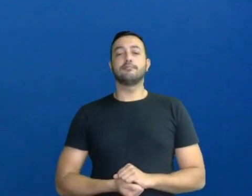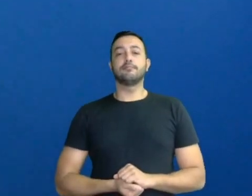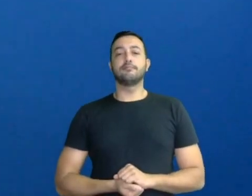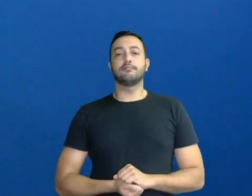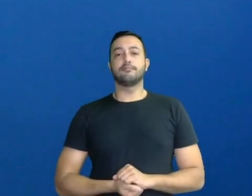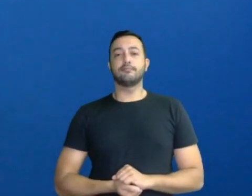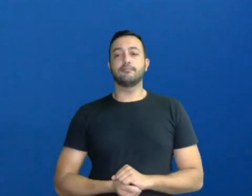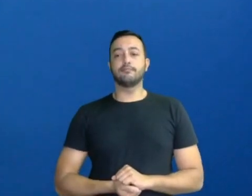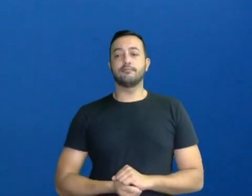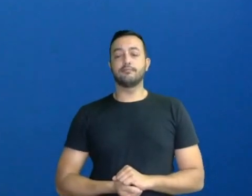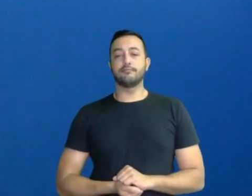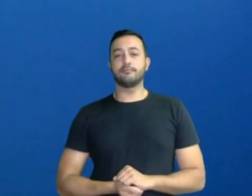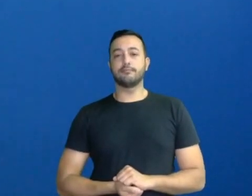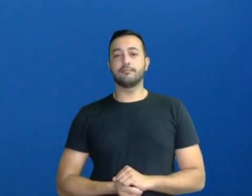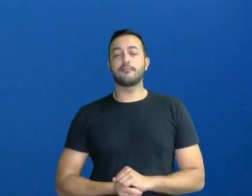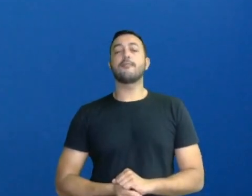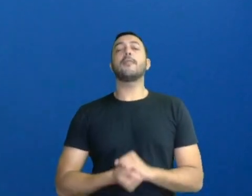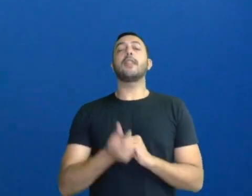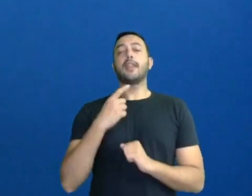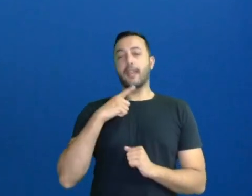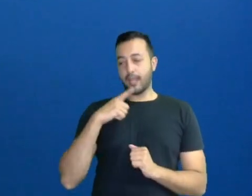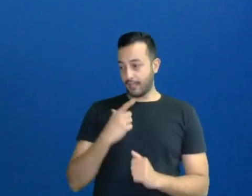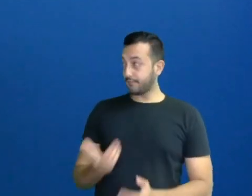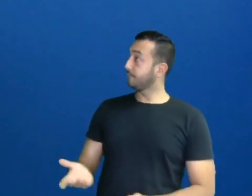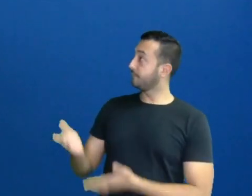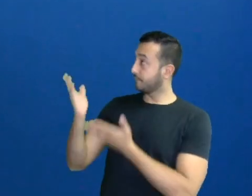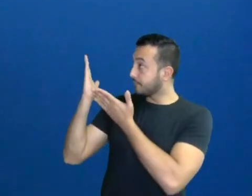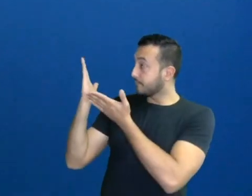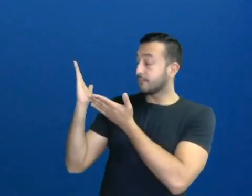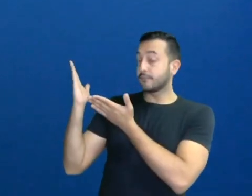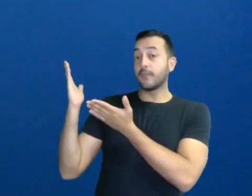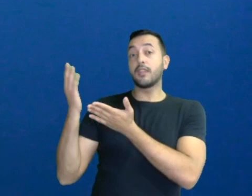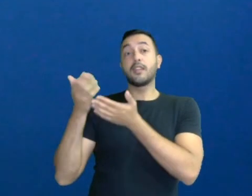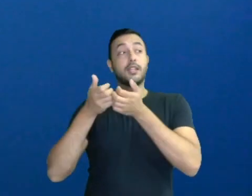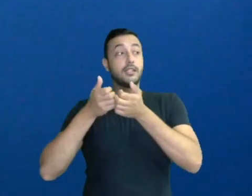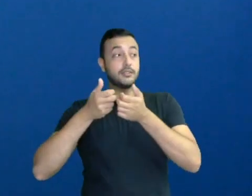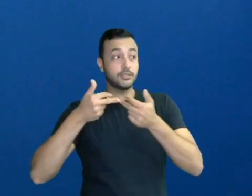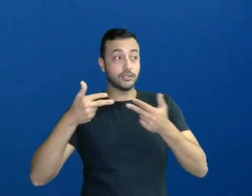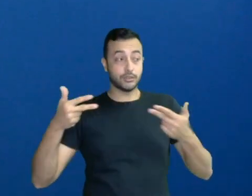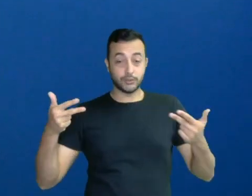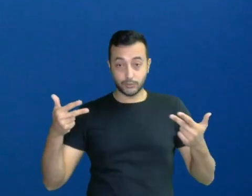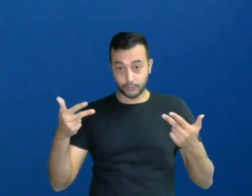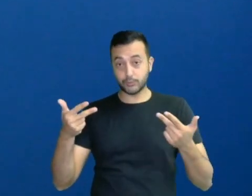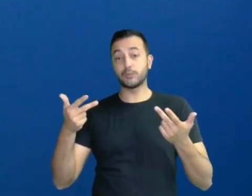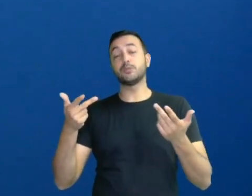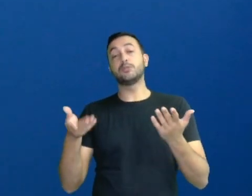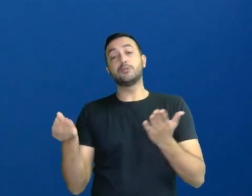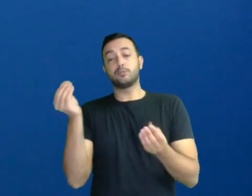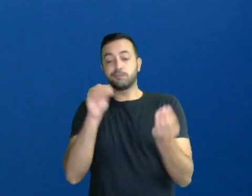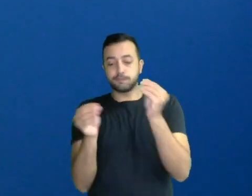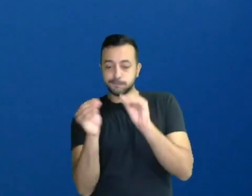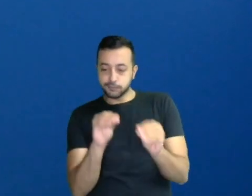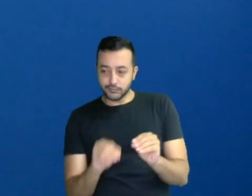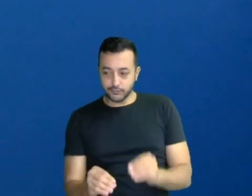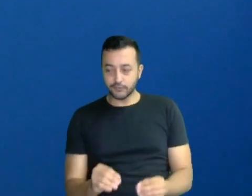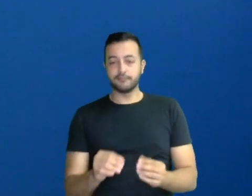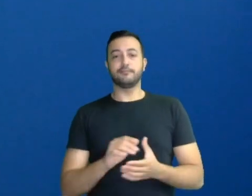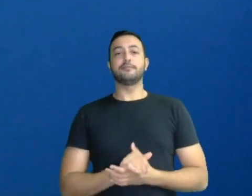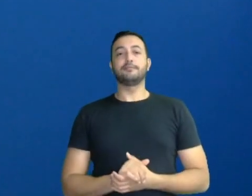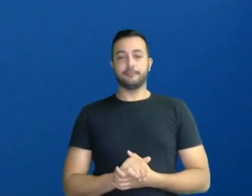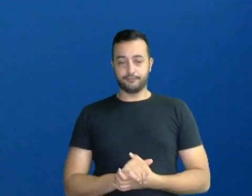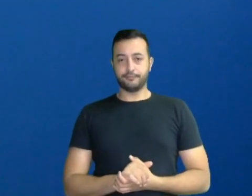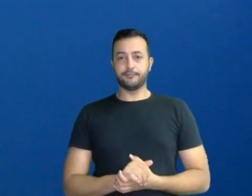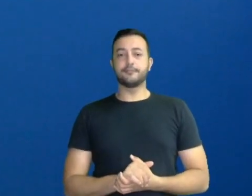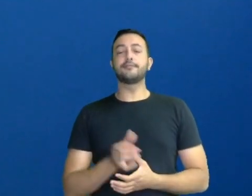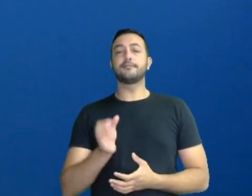nós temos aqui os elementos que compõem um bilhete